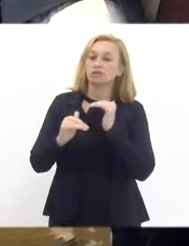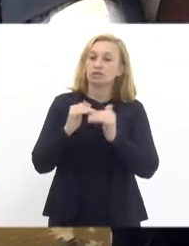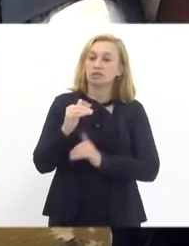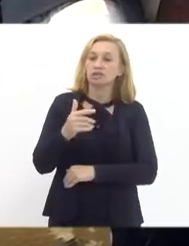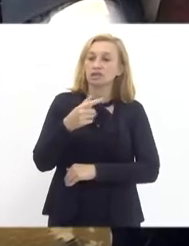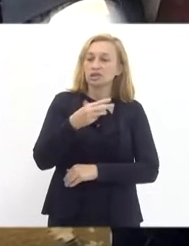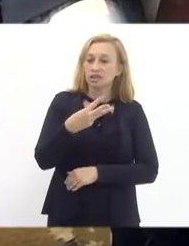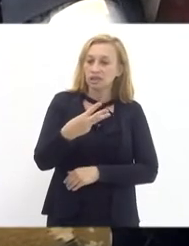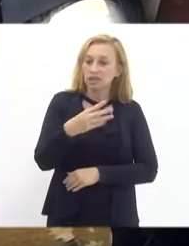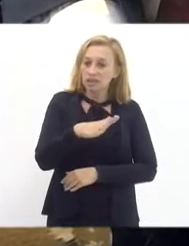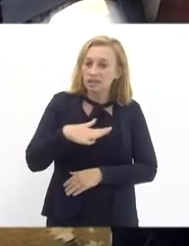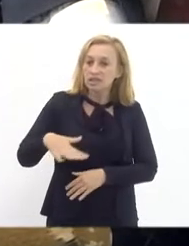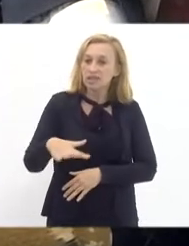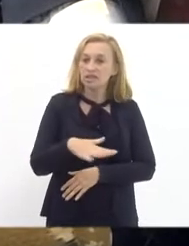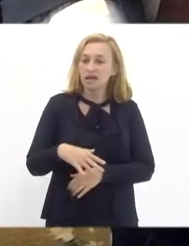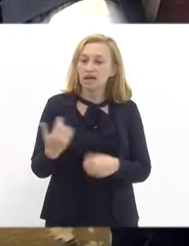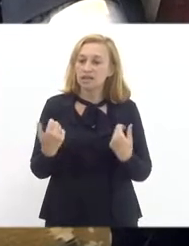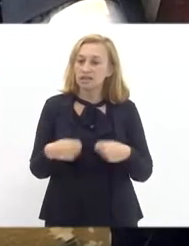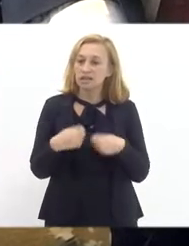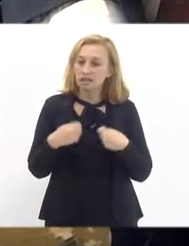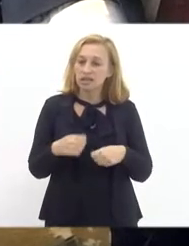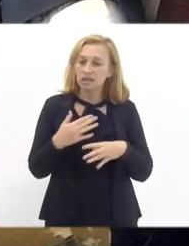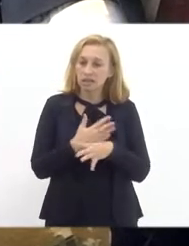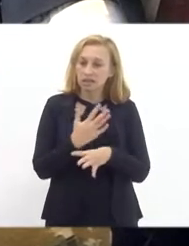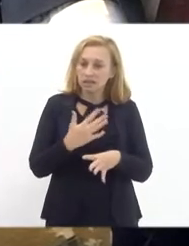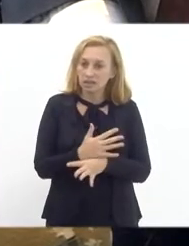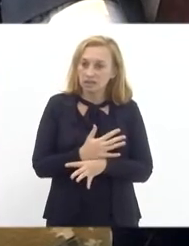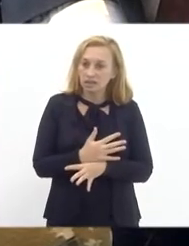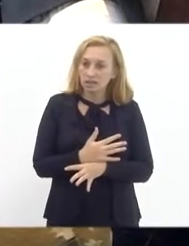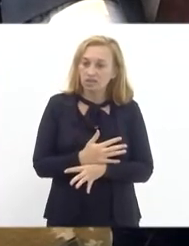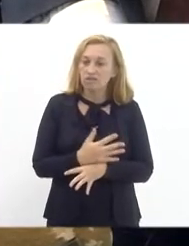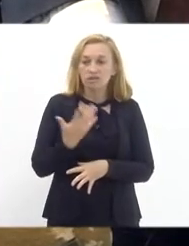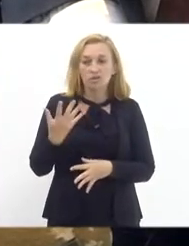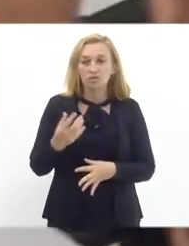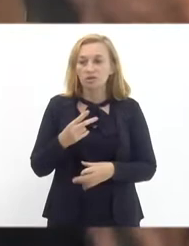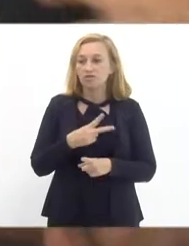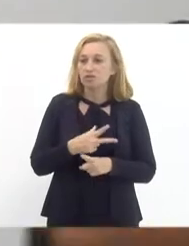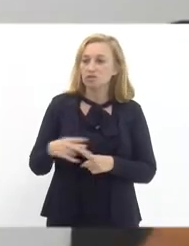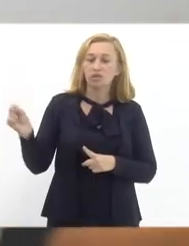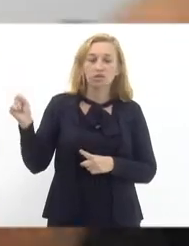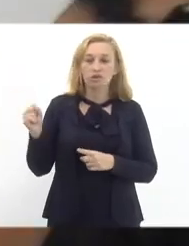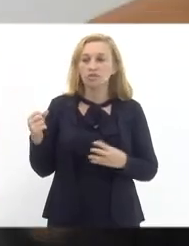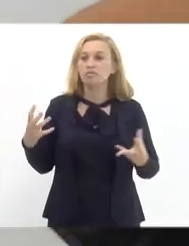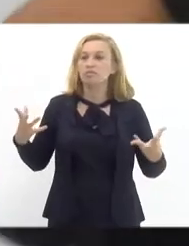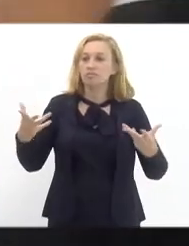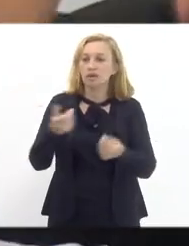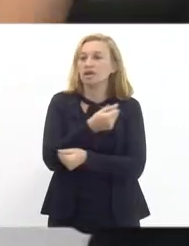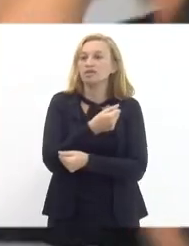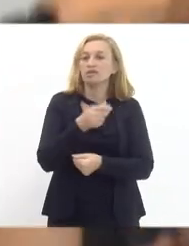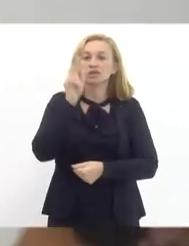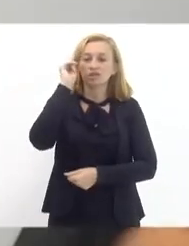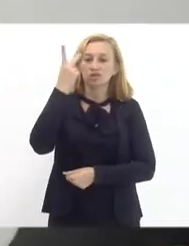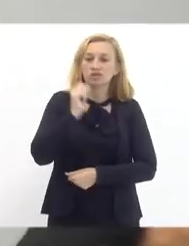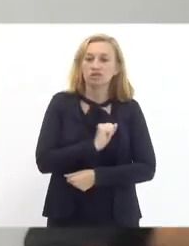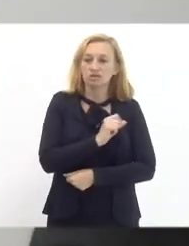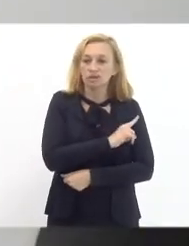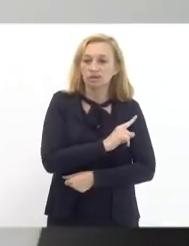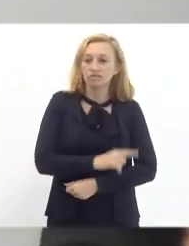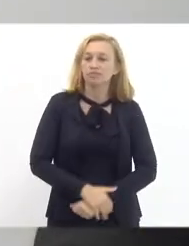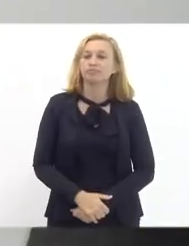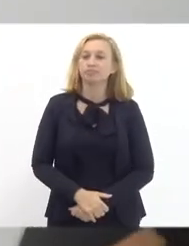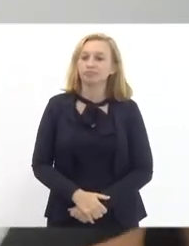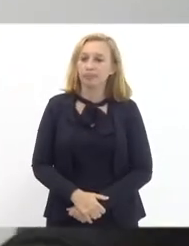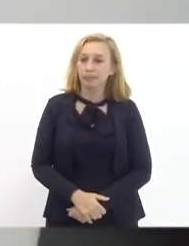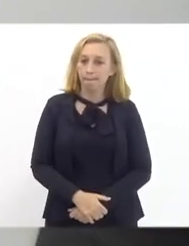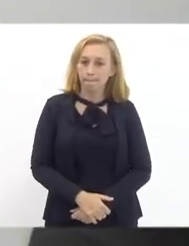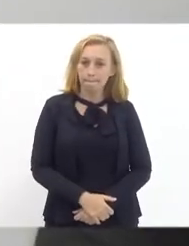três áreas que são muito carentes na cidade, será um ganho inimaginável na história de São Gonçalo.